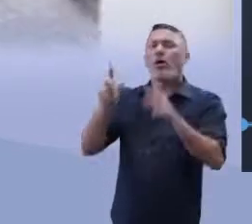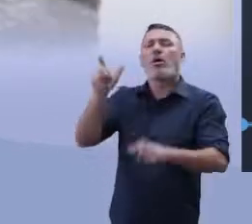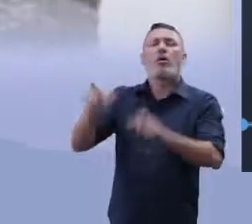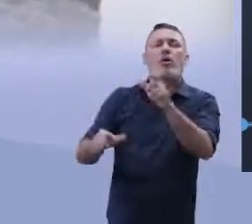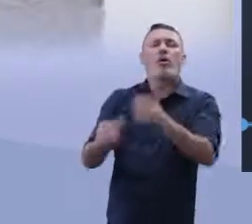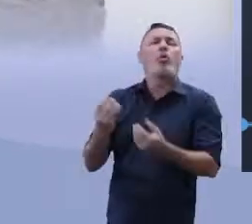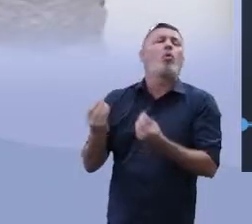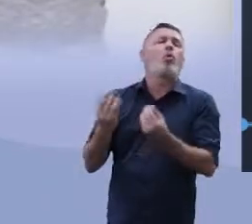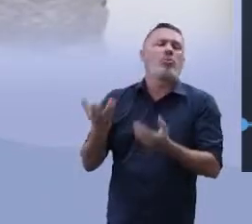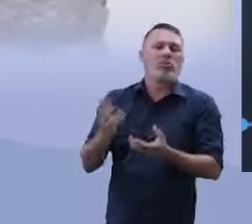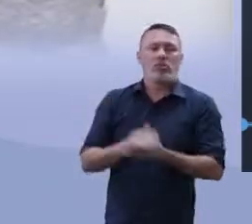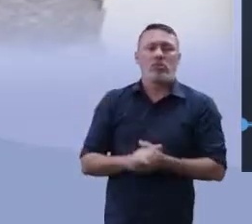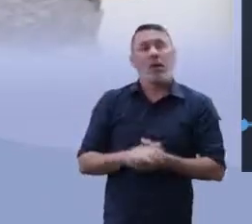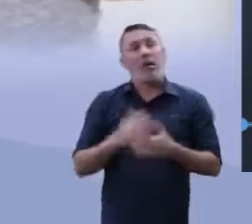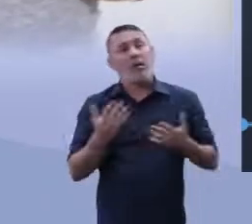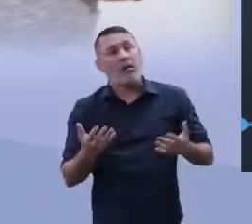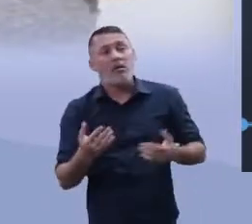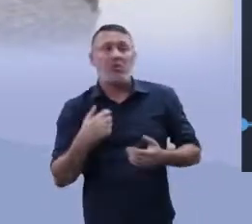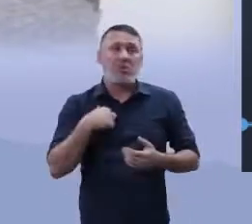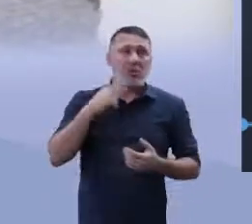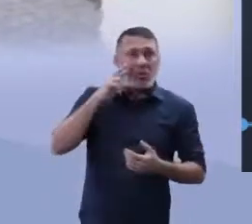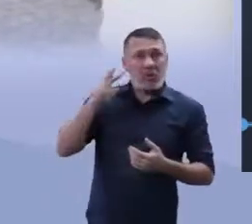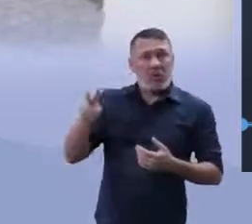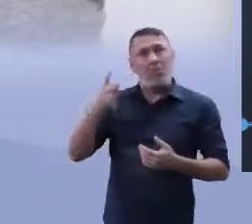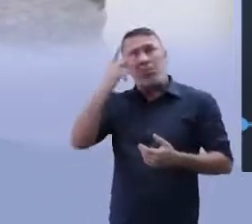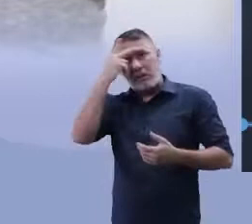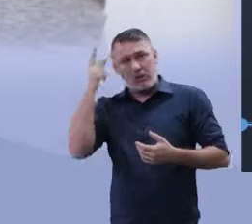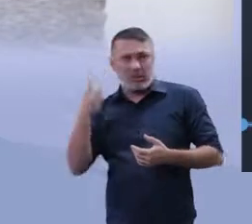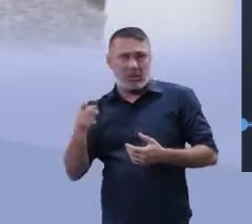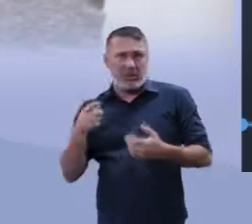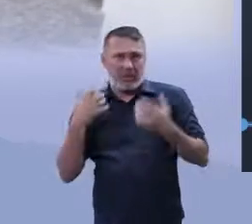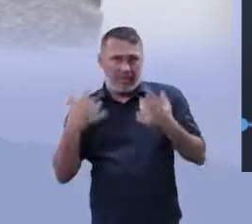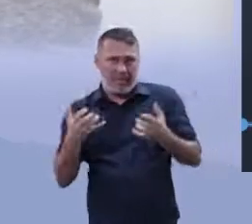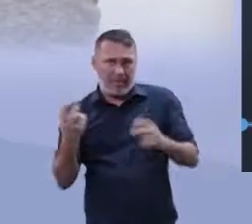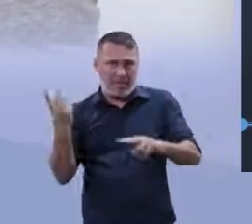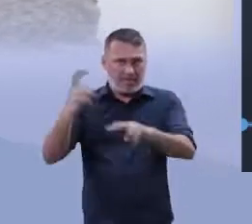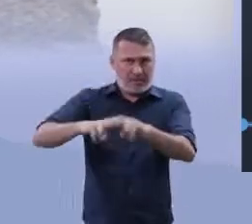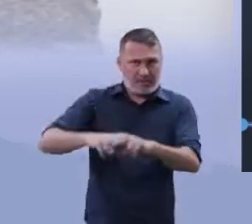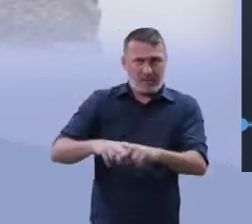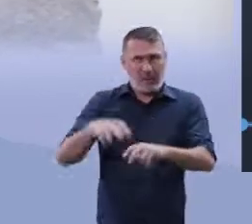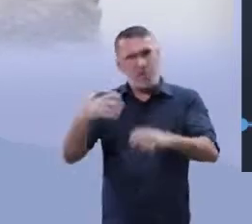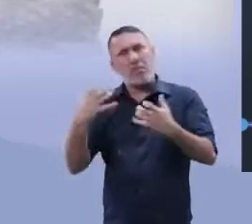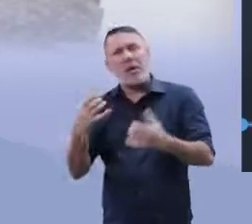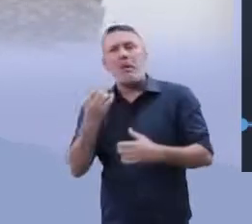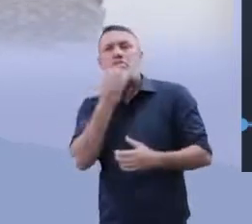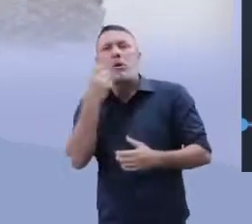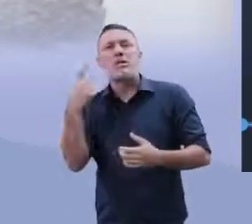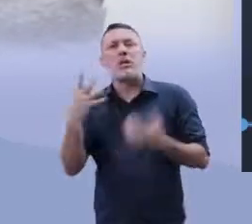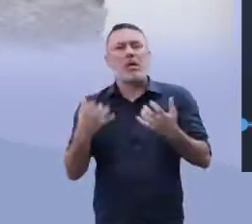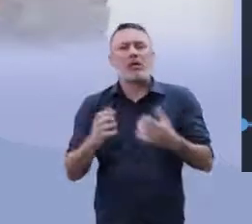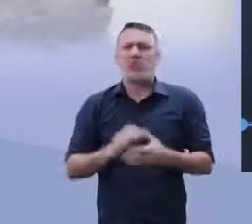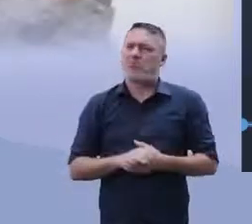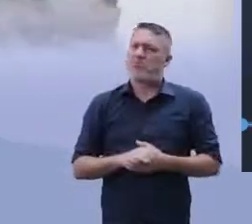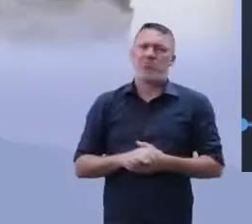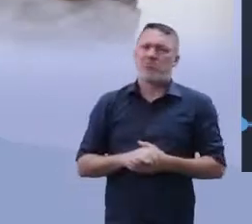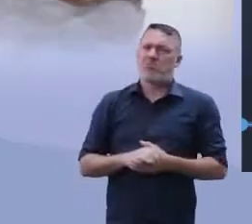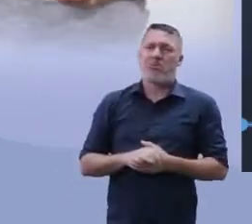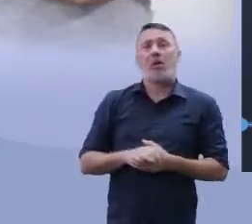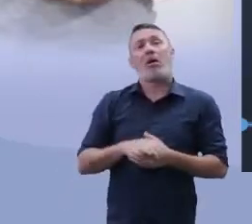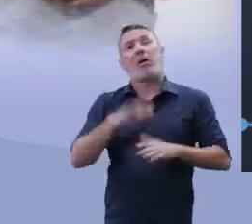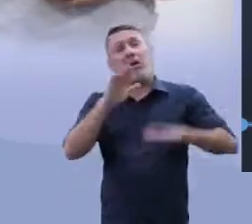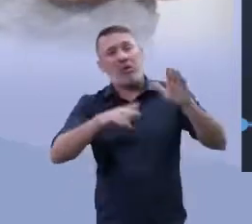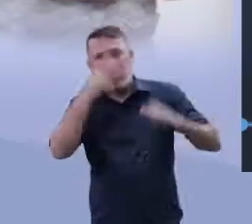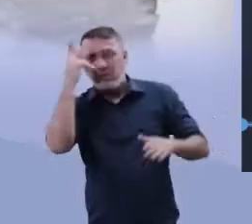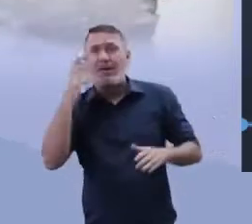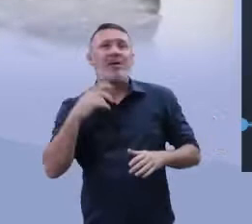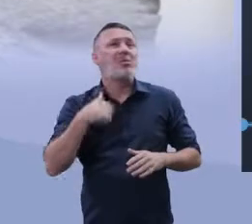esses indivíduos? Olha, eu vejo, professor, que eles estão lá porque querem. Na verdade, eu não vejo. Nunca discuti sobre